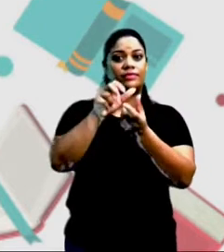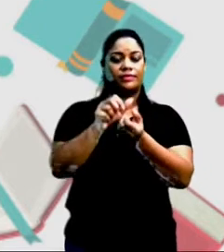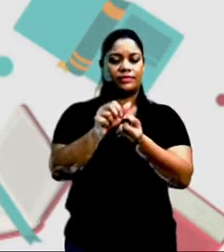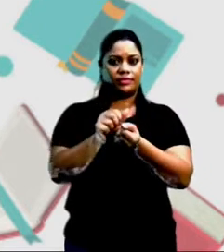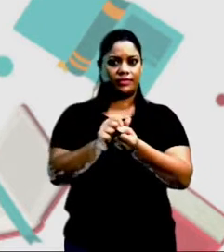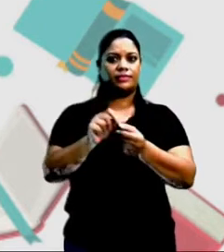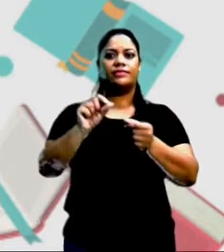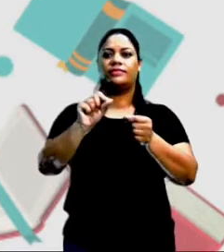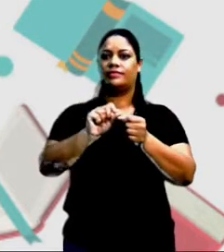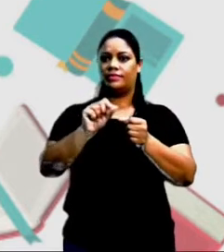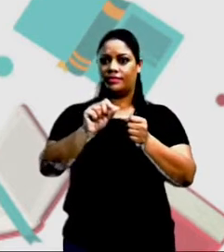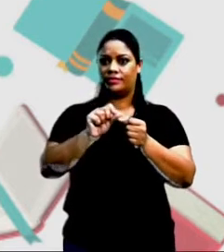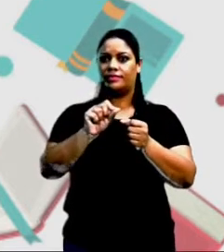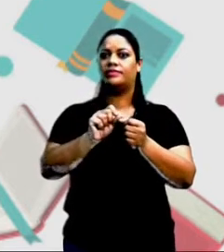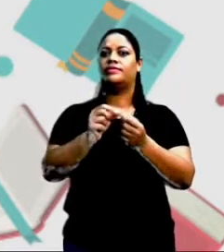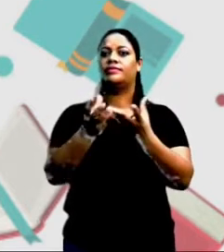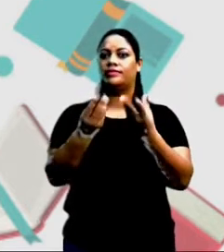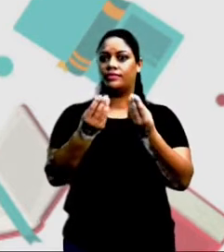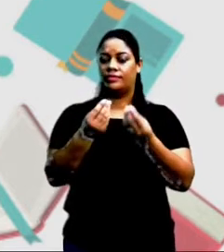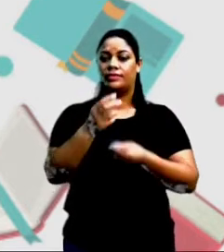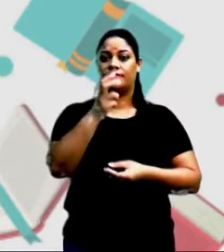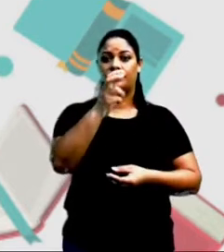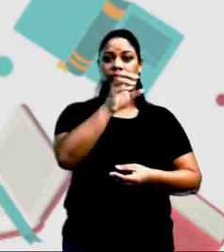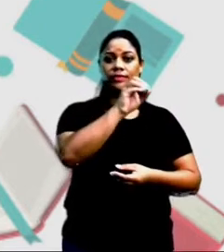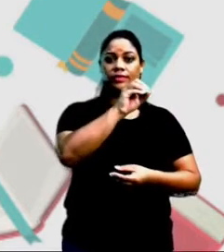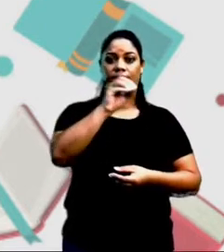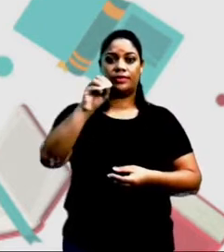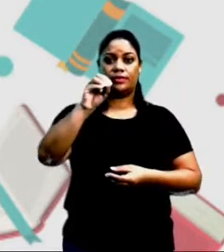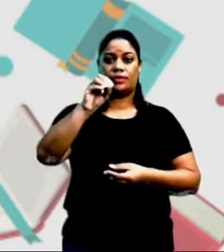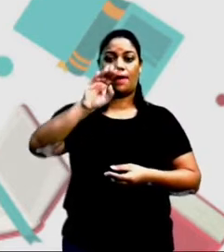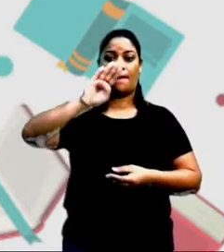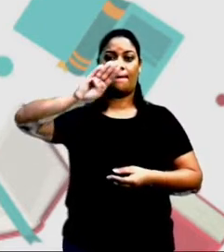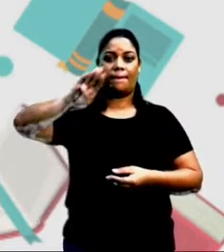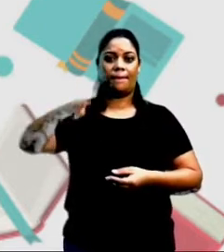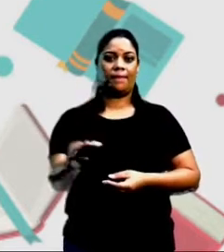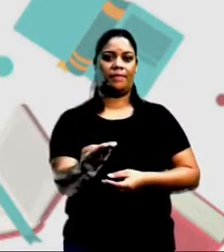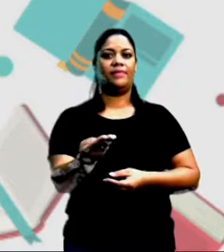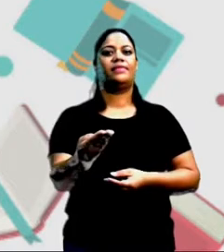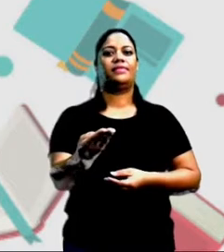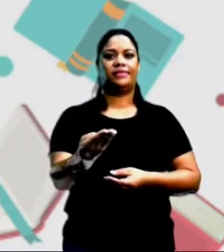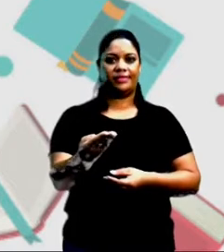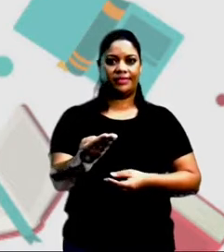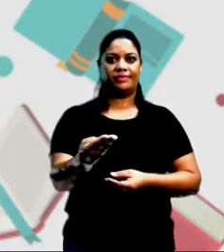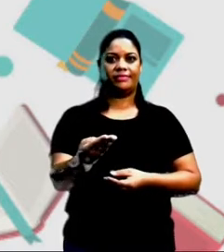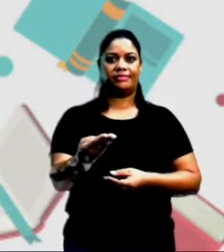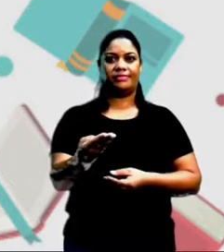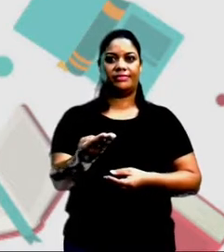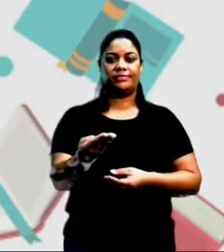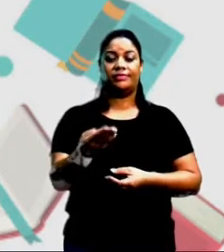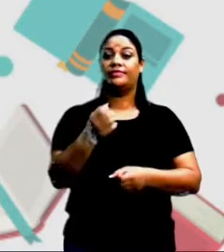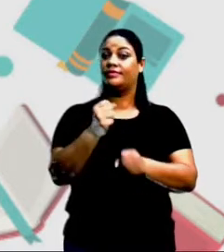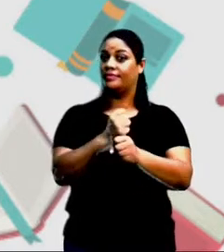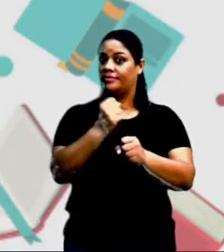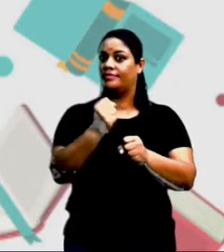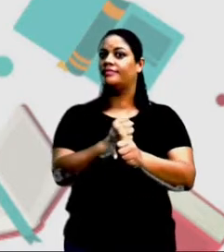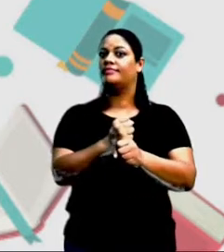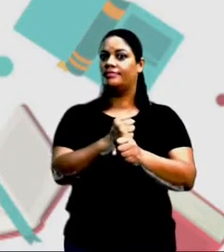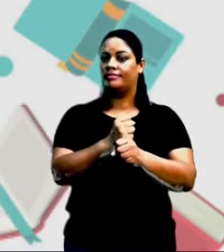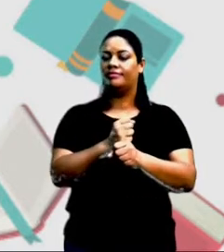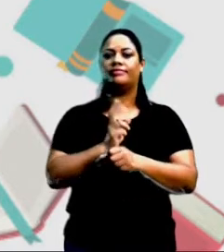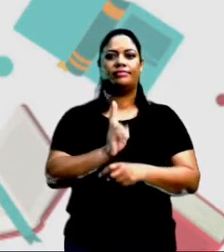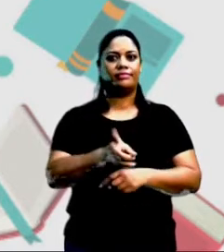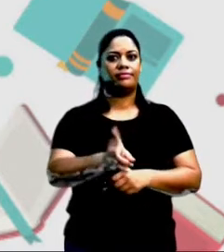são produzidos 500 bilhões de unidades a cada ano,